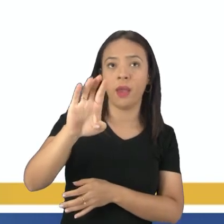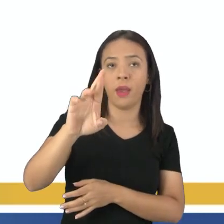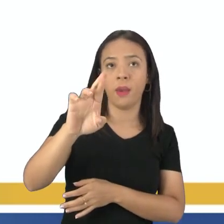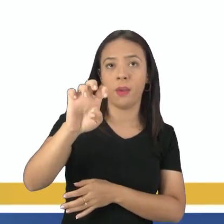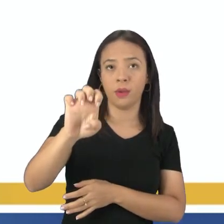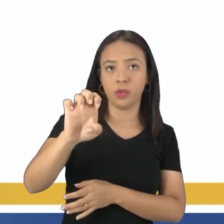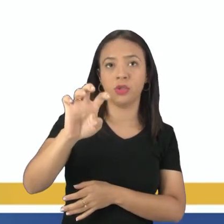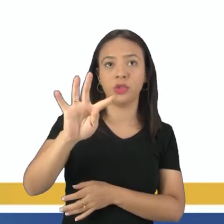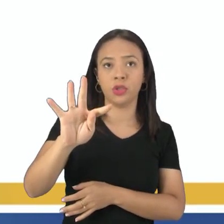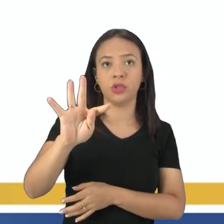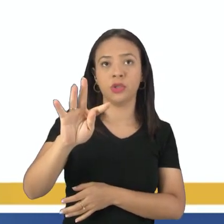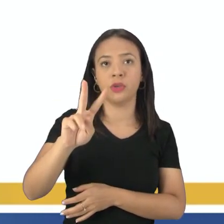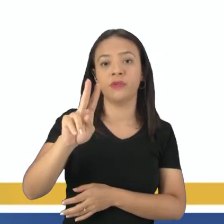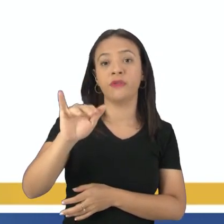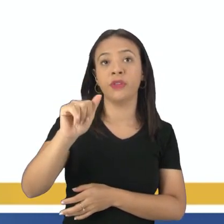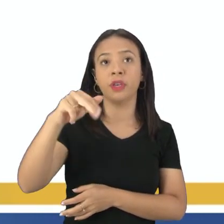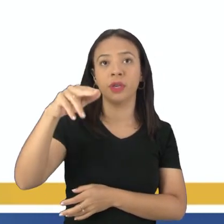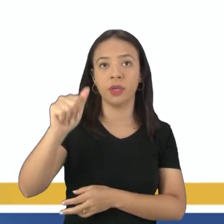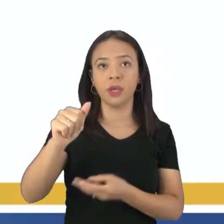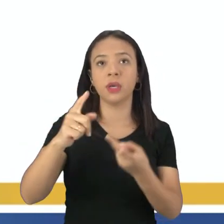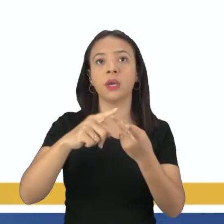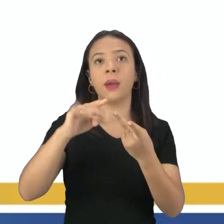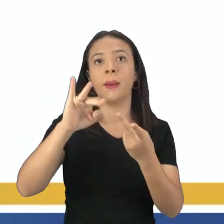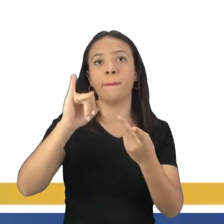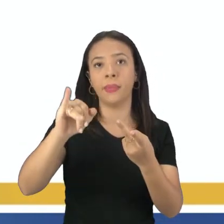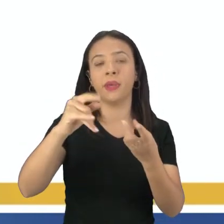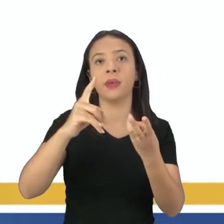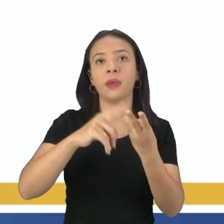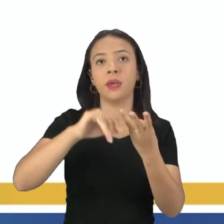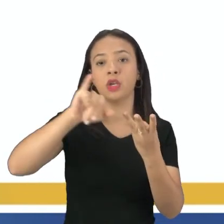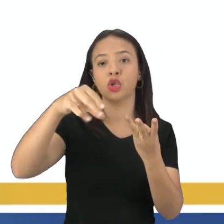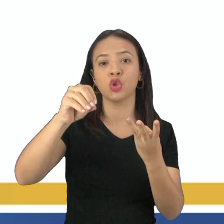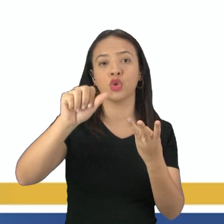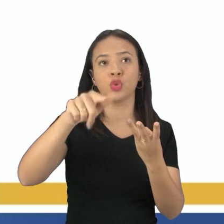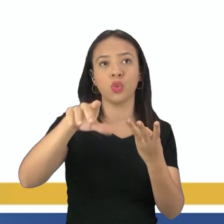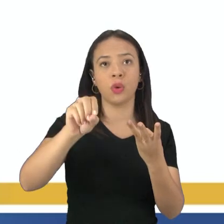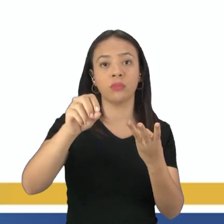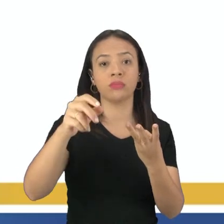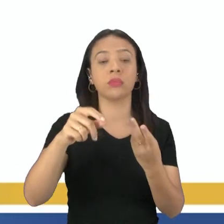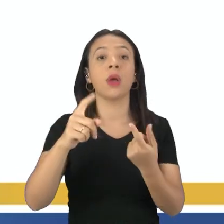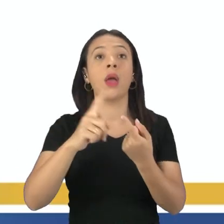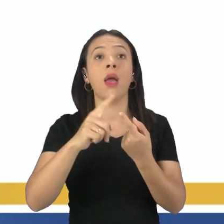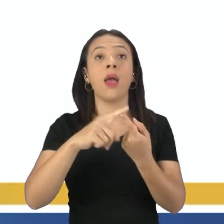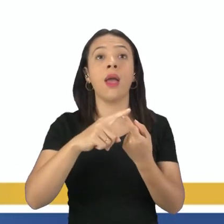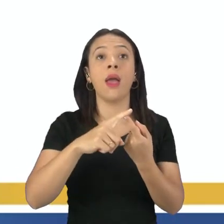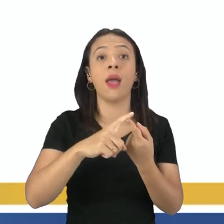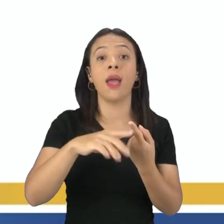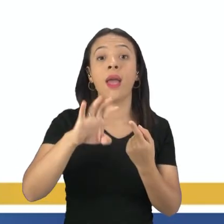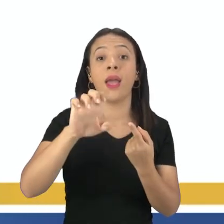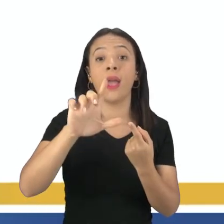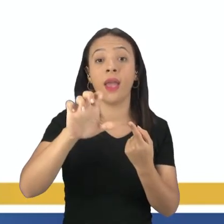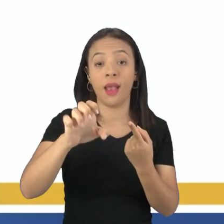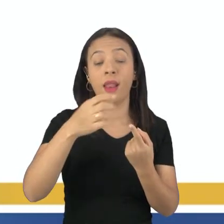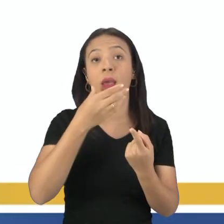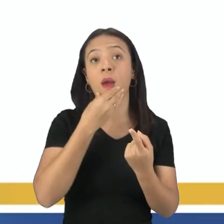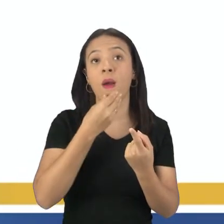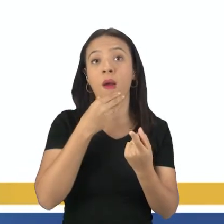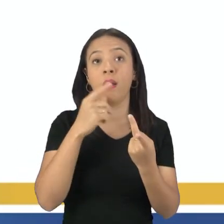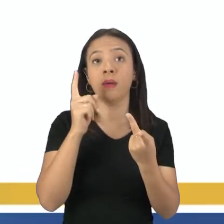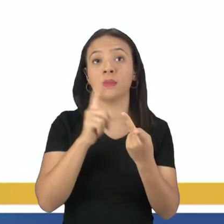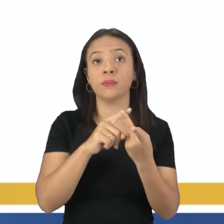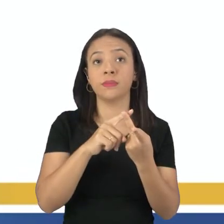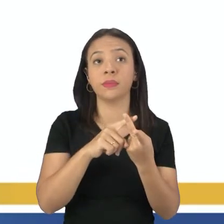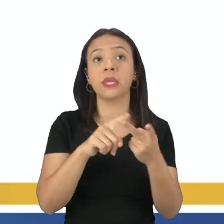João Baroni. Herbert é ele, por isso acrescentei o S ali, ó. Comes from João